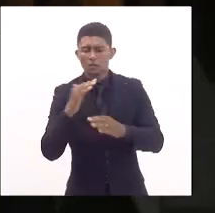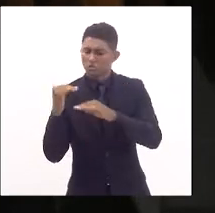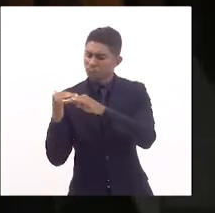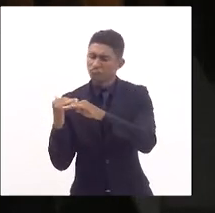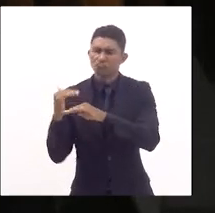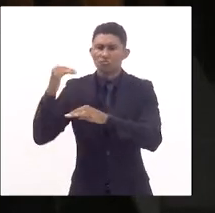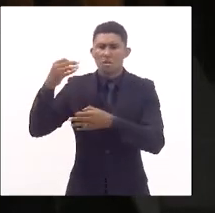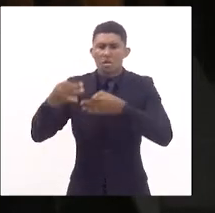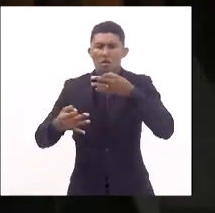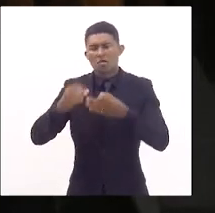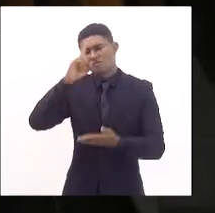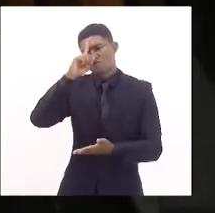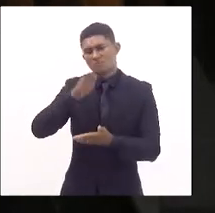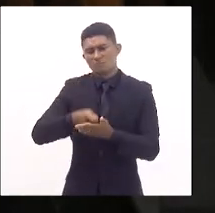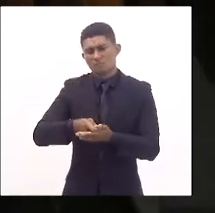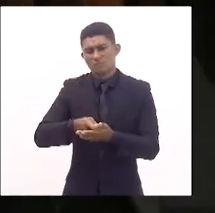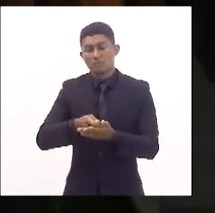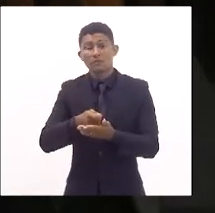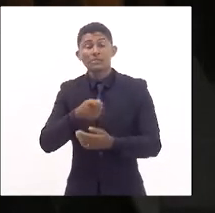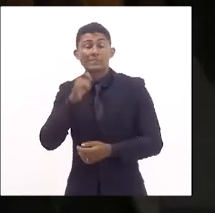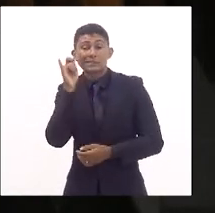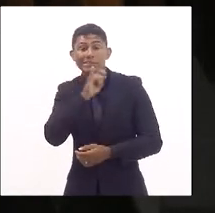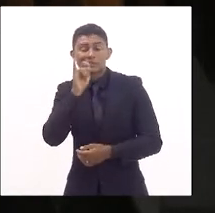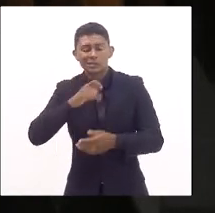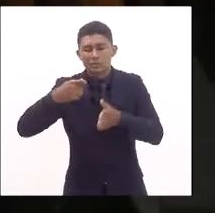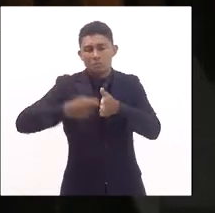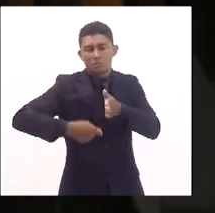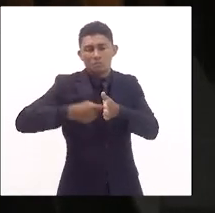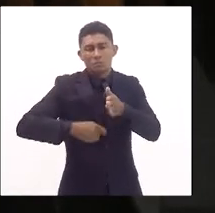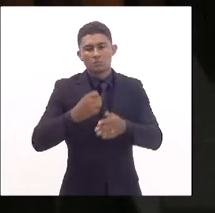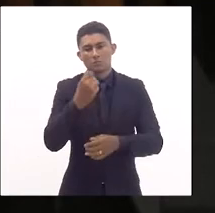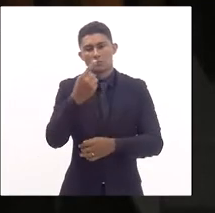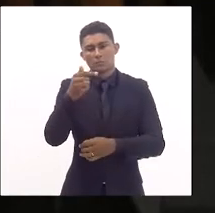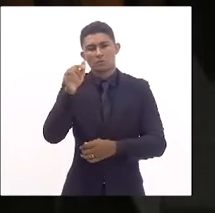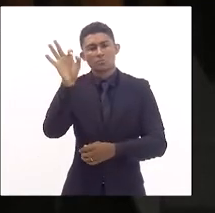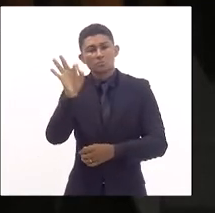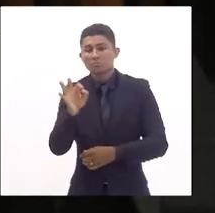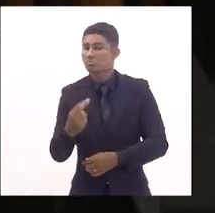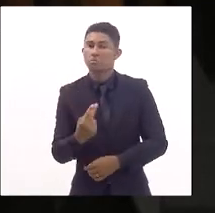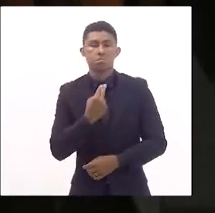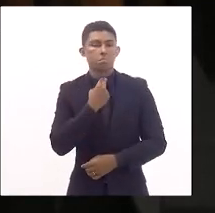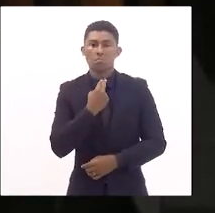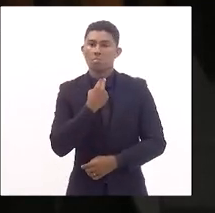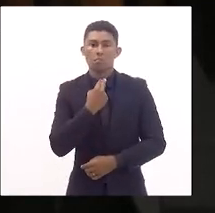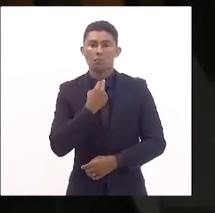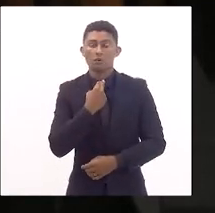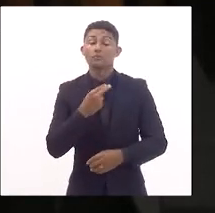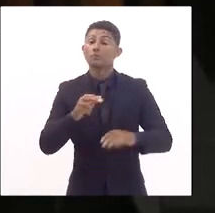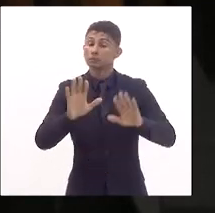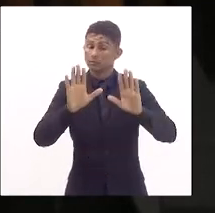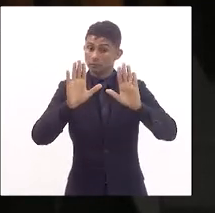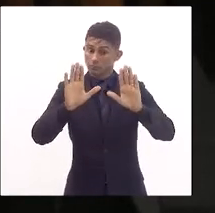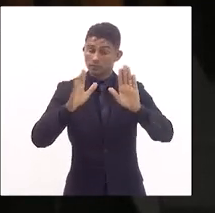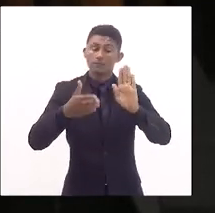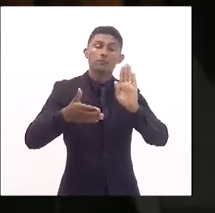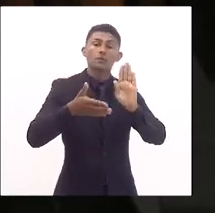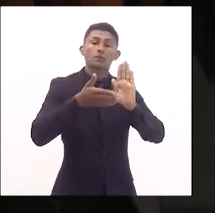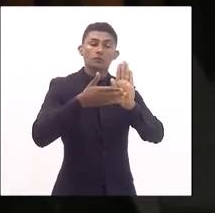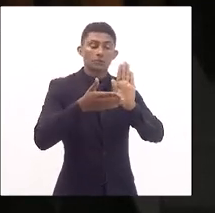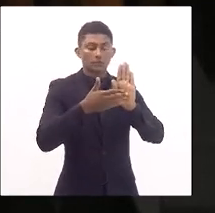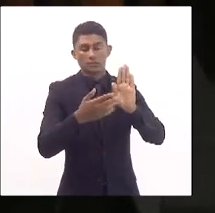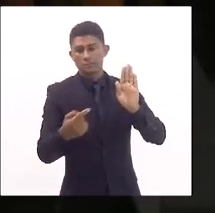que a alíquota de energia não pode ser dezessete por cento mas a proposta que